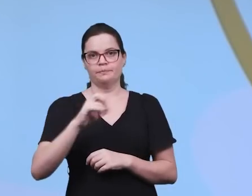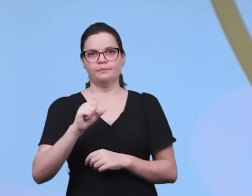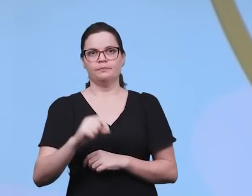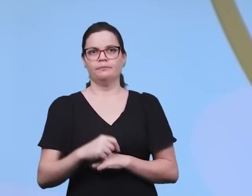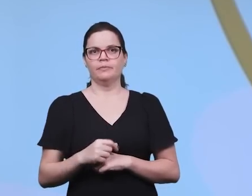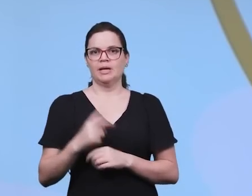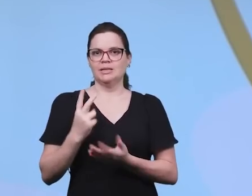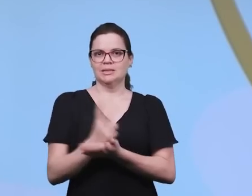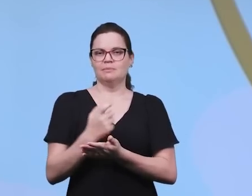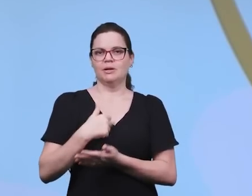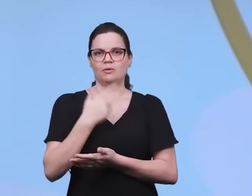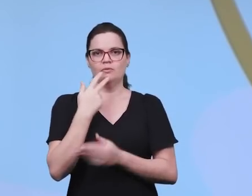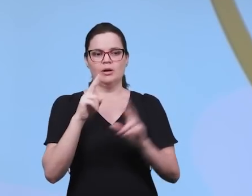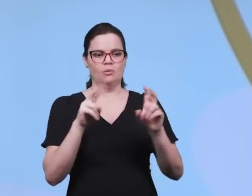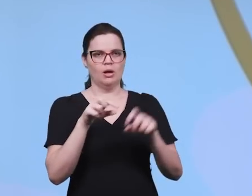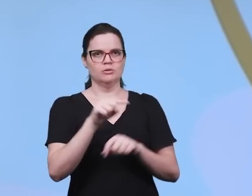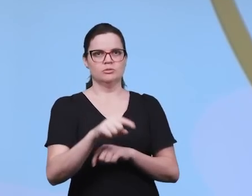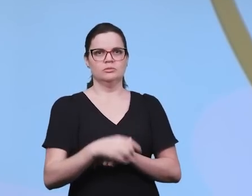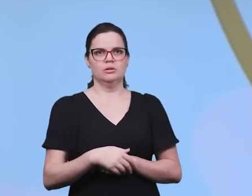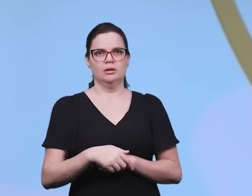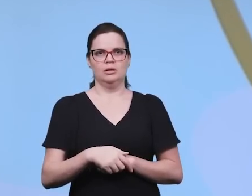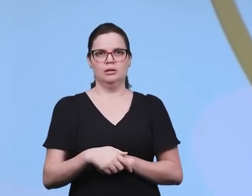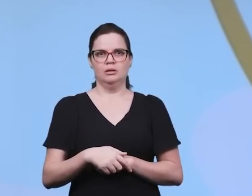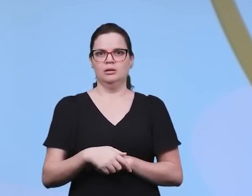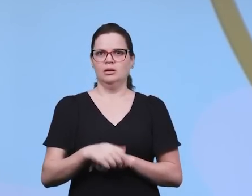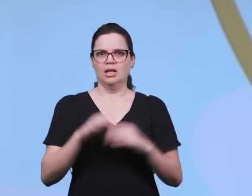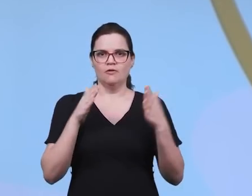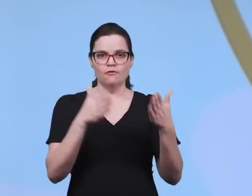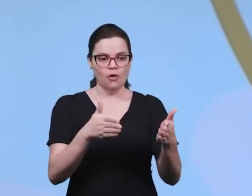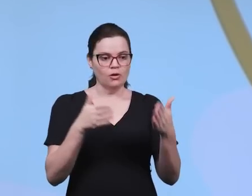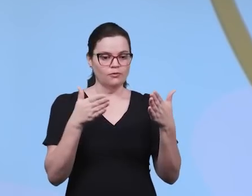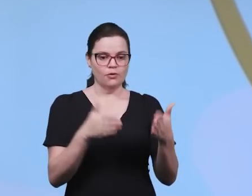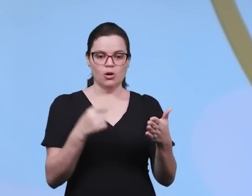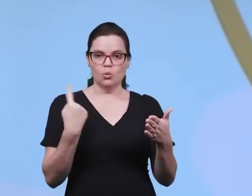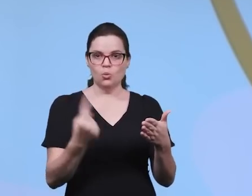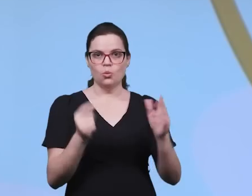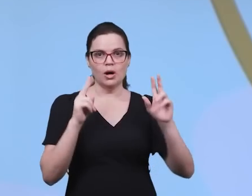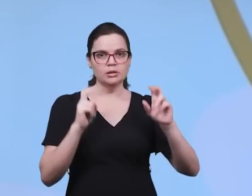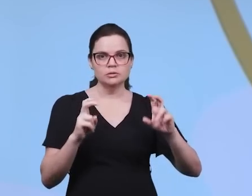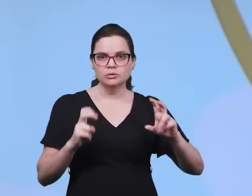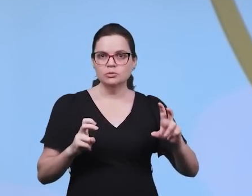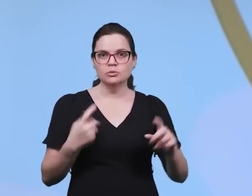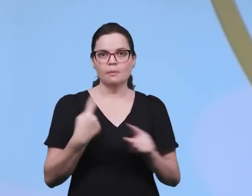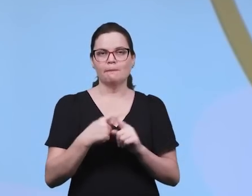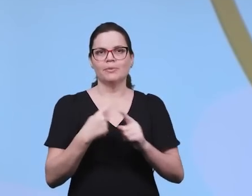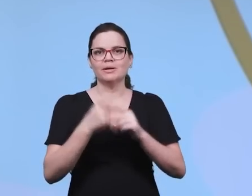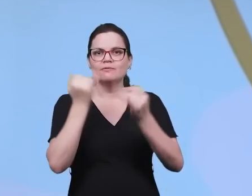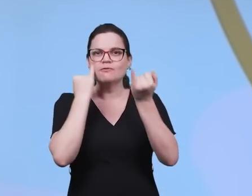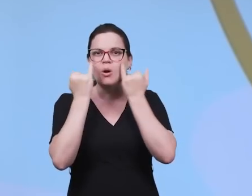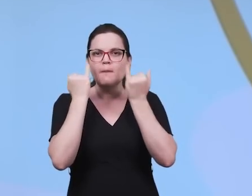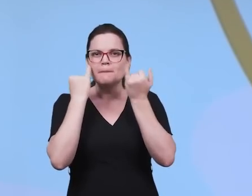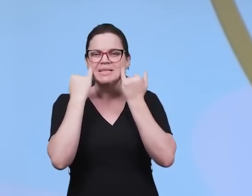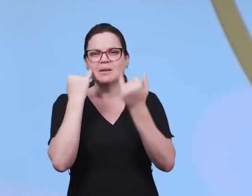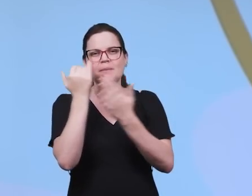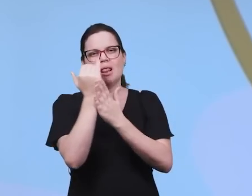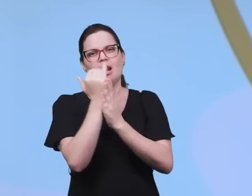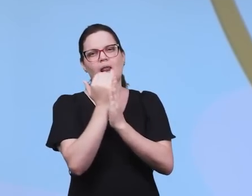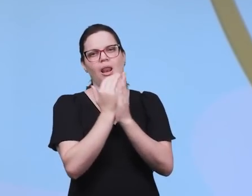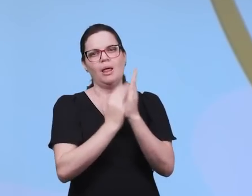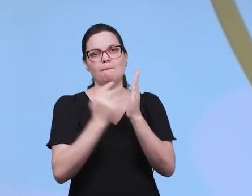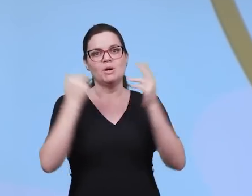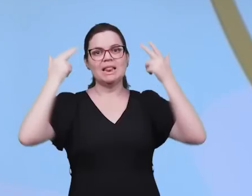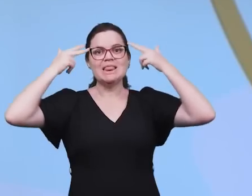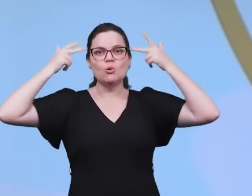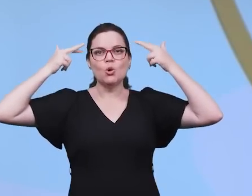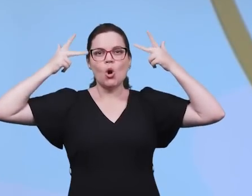sobre... toda vez que a gente fala de um assunto, ele fica preso ali, não consegue sair, porque é muita informação, porque é uma quantidade muito